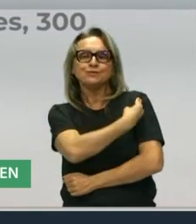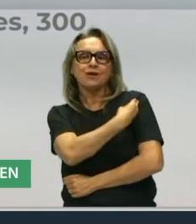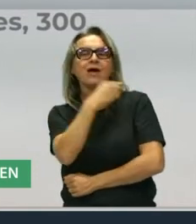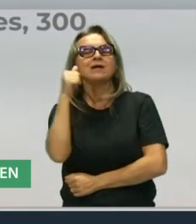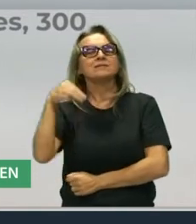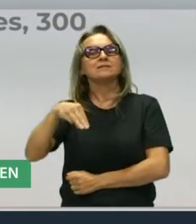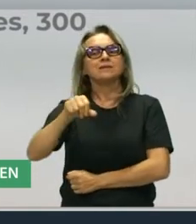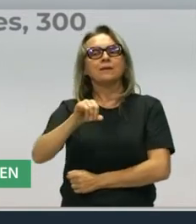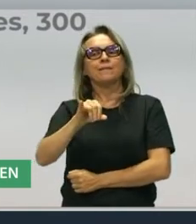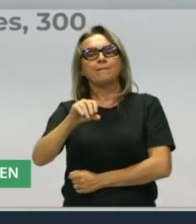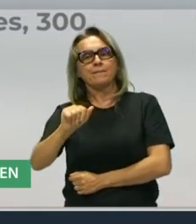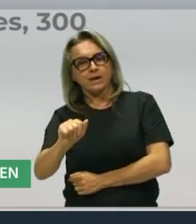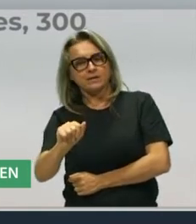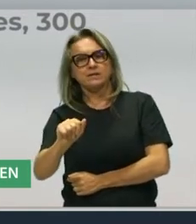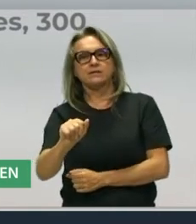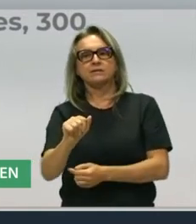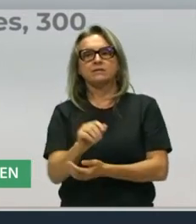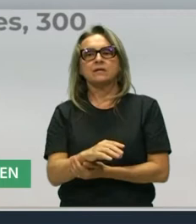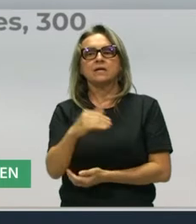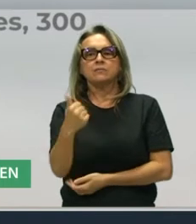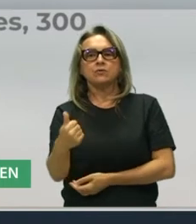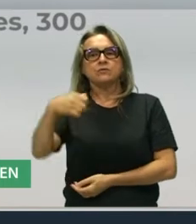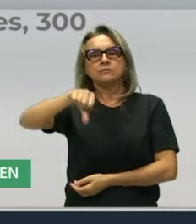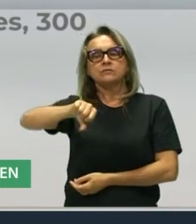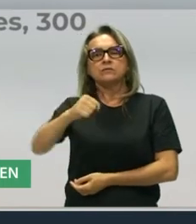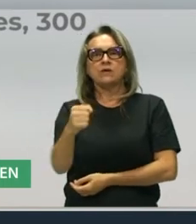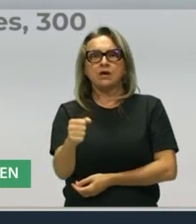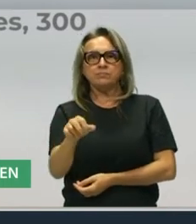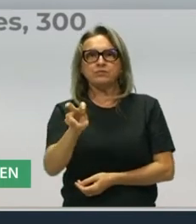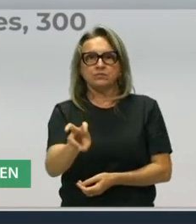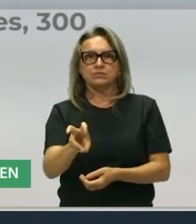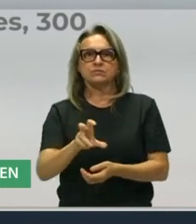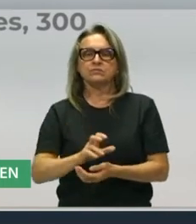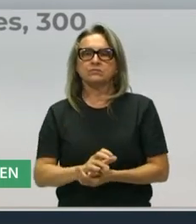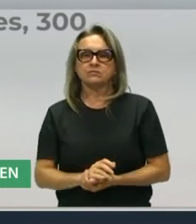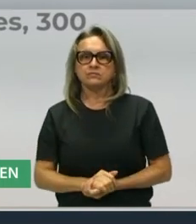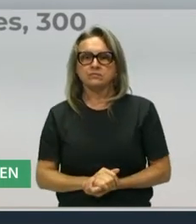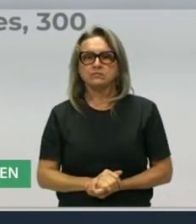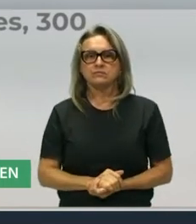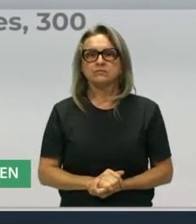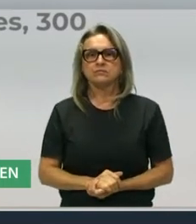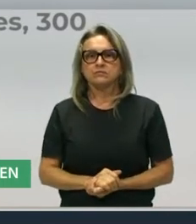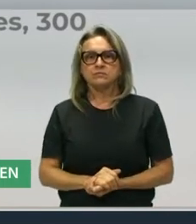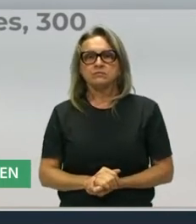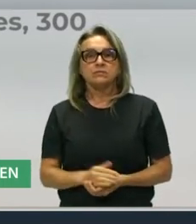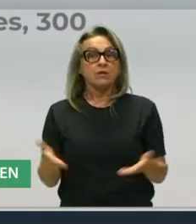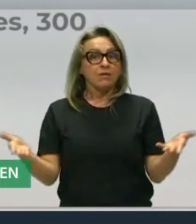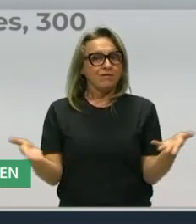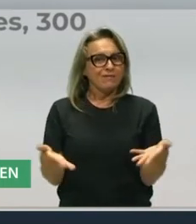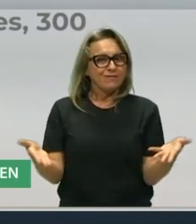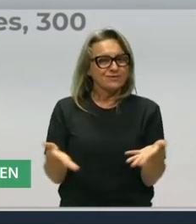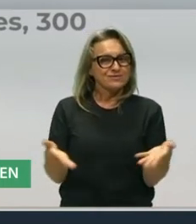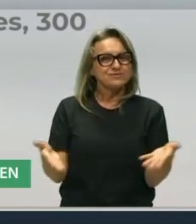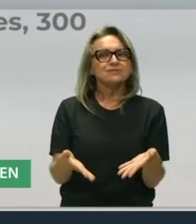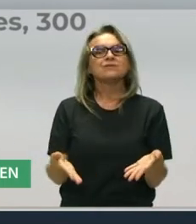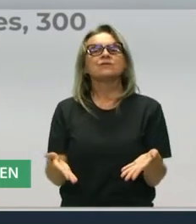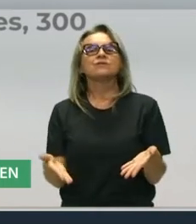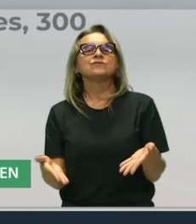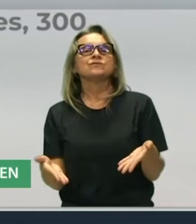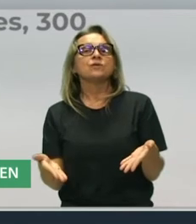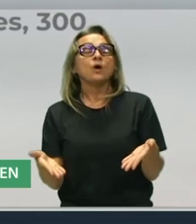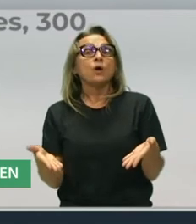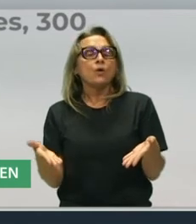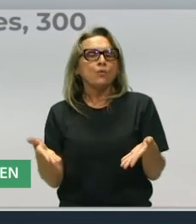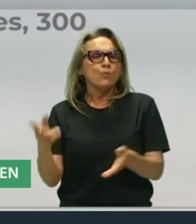1985. Portanto, quando a deputada nasceu, nós já estávamos no hospital. As irmãs do Instituto das Pequenas Missionárias, nós já estávamos.